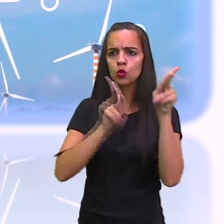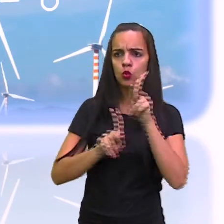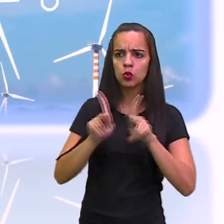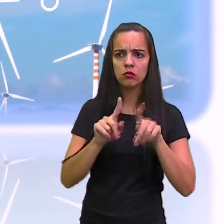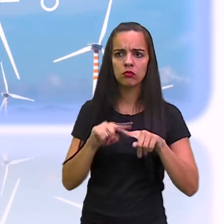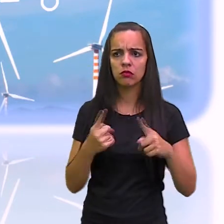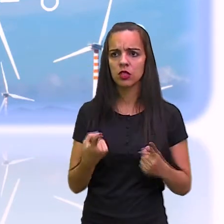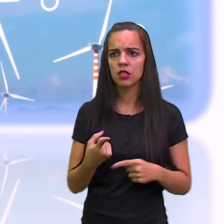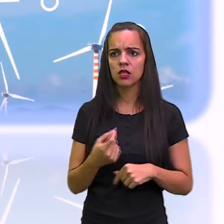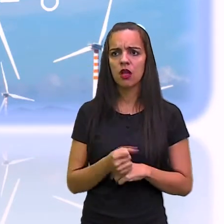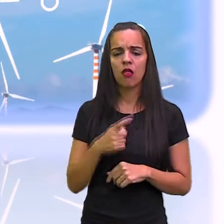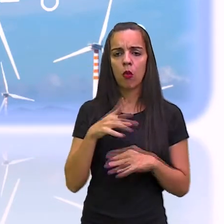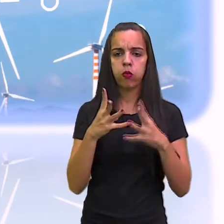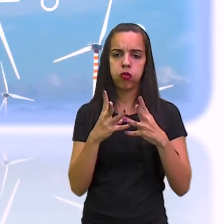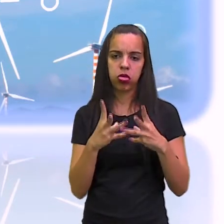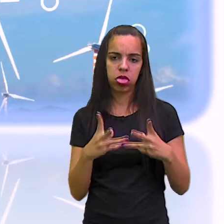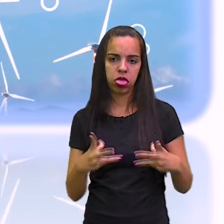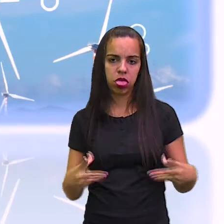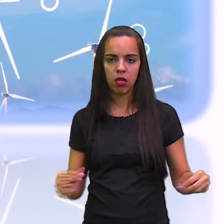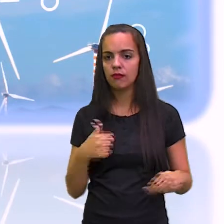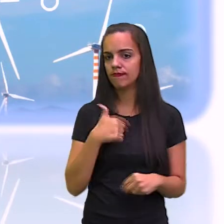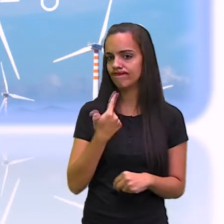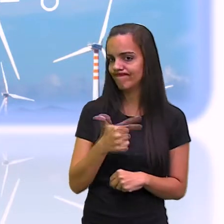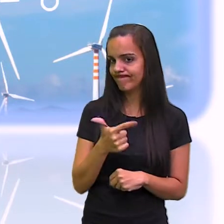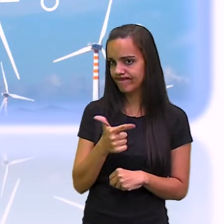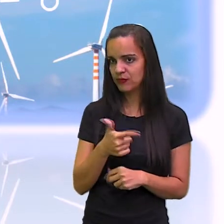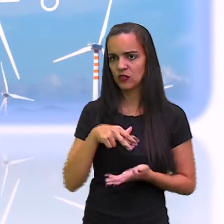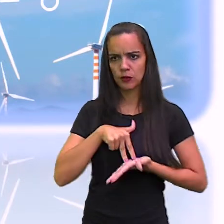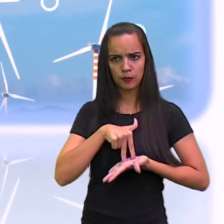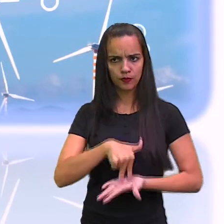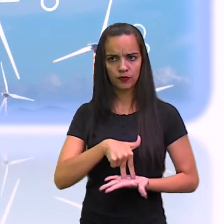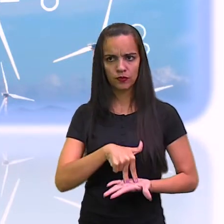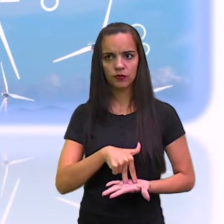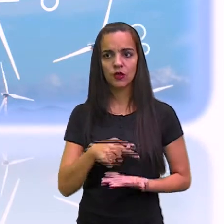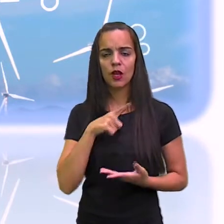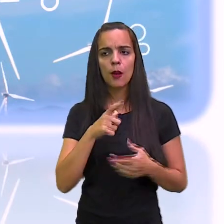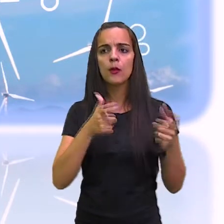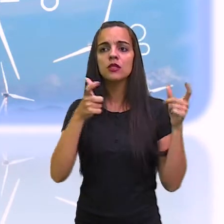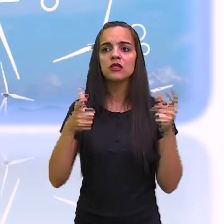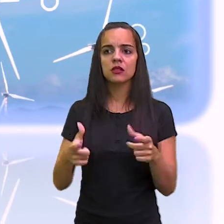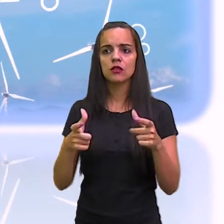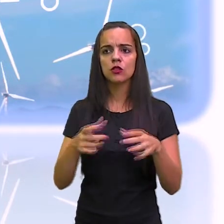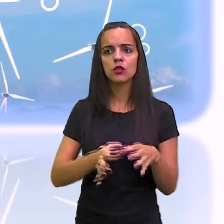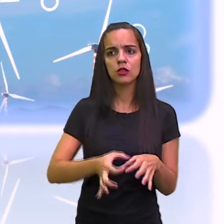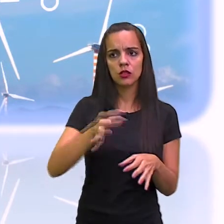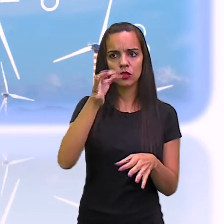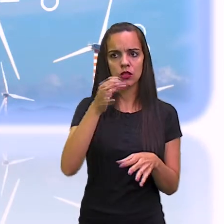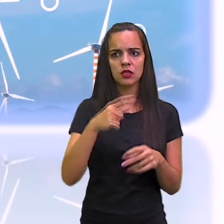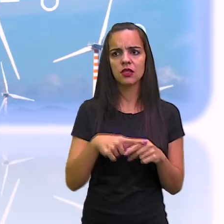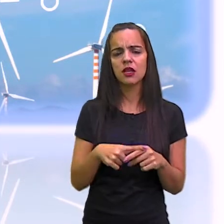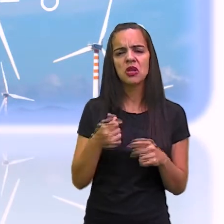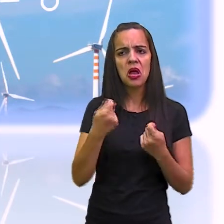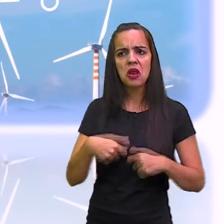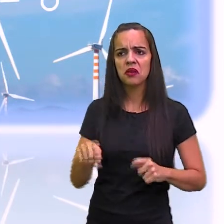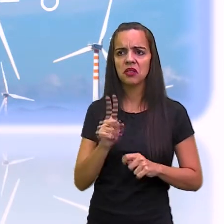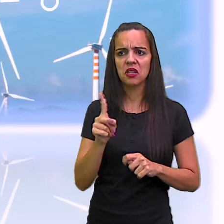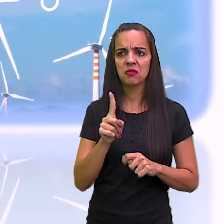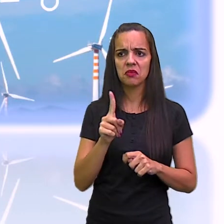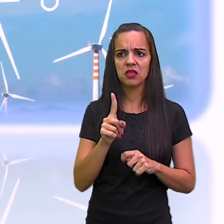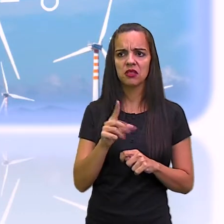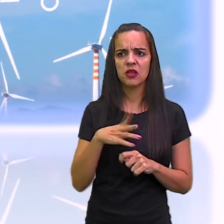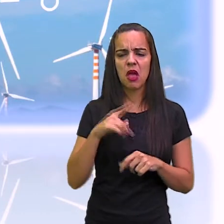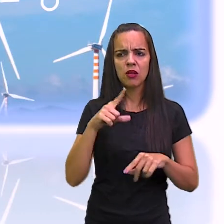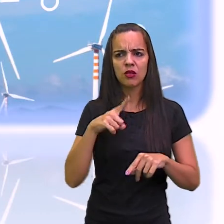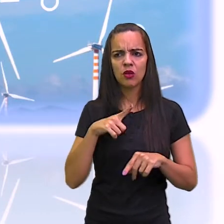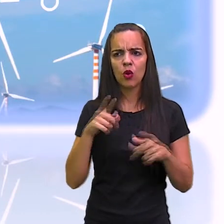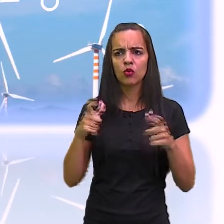gerar resíduos. Os geradores podem ser instalados em áreas sem necessidade de